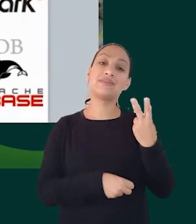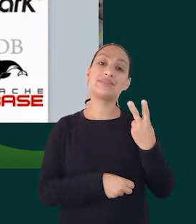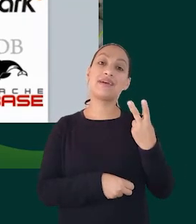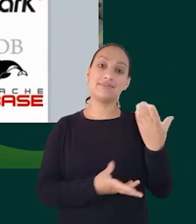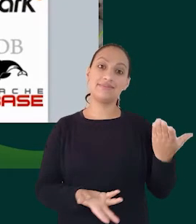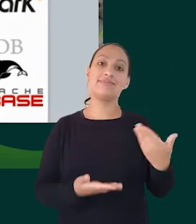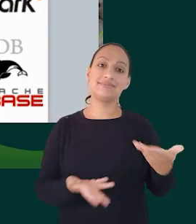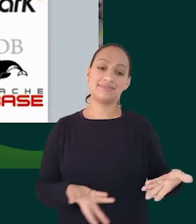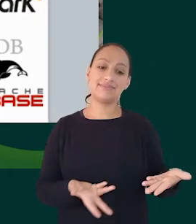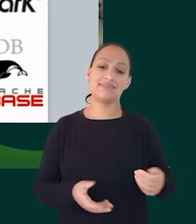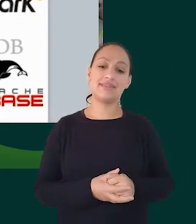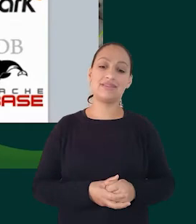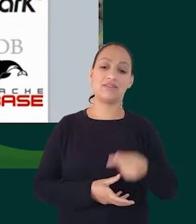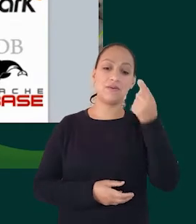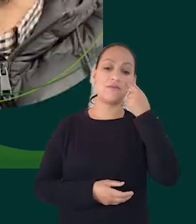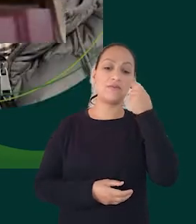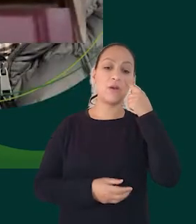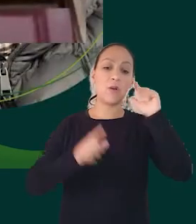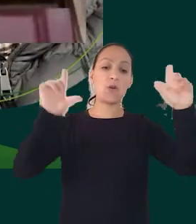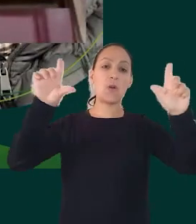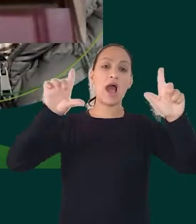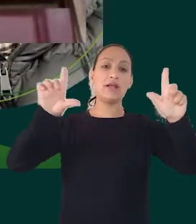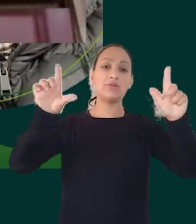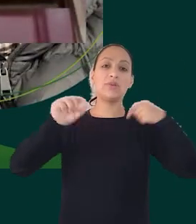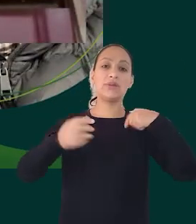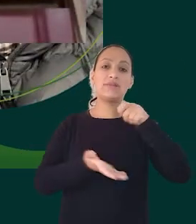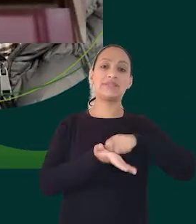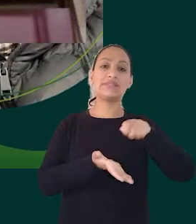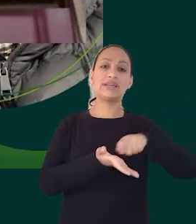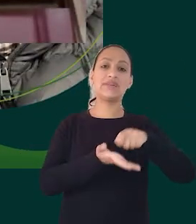ó. Deixa eu ver ali.